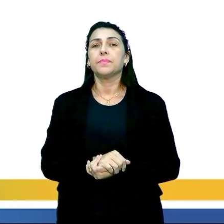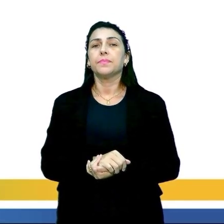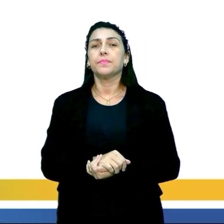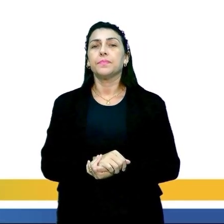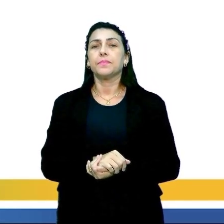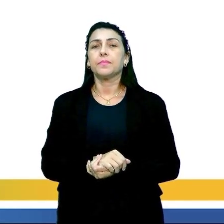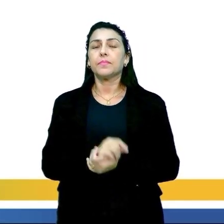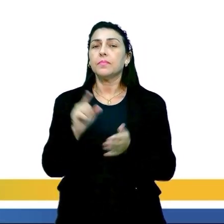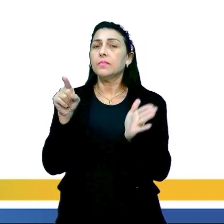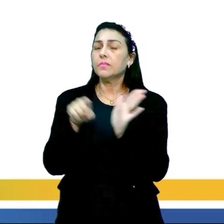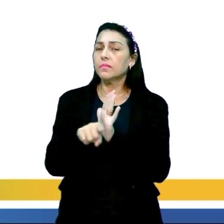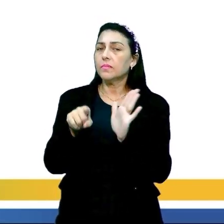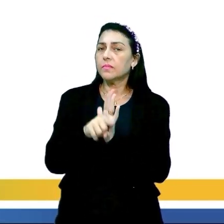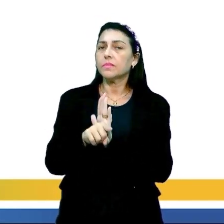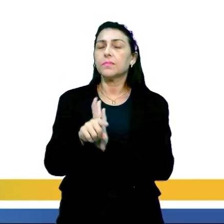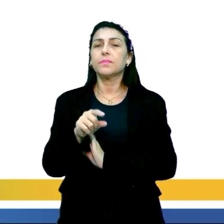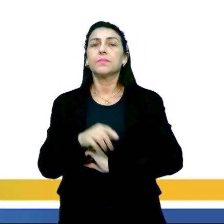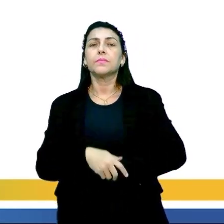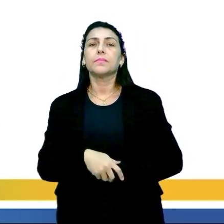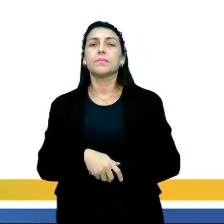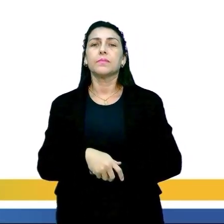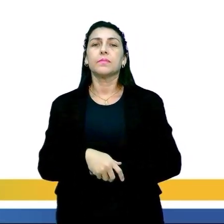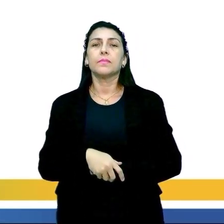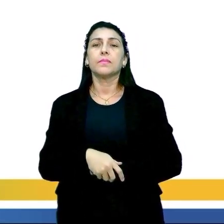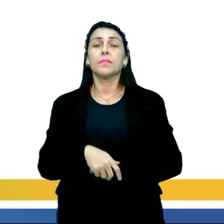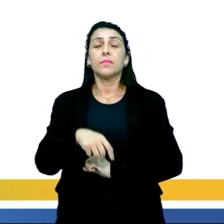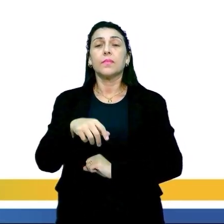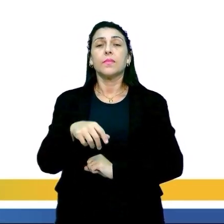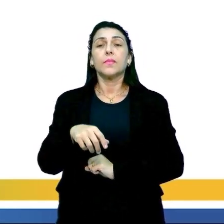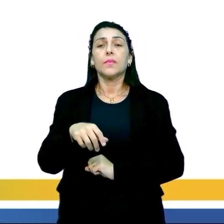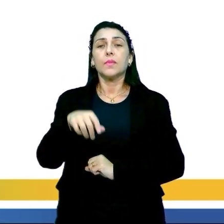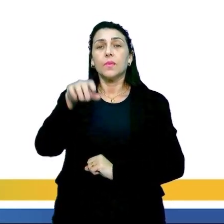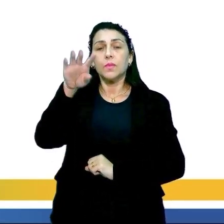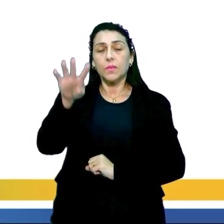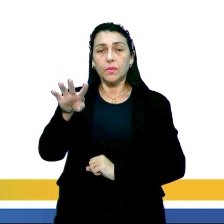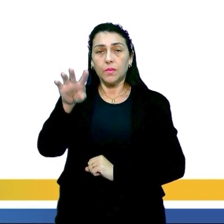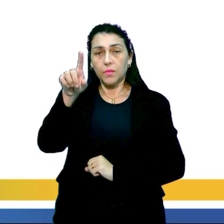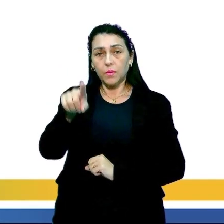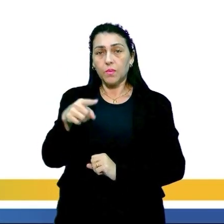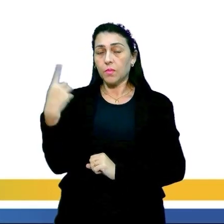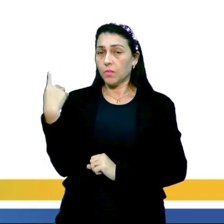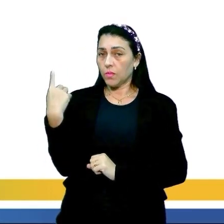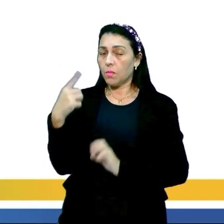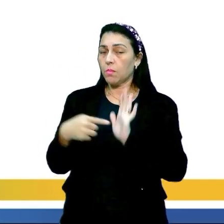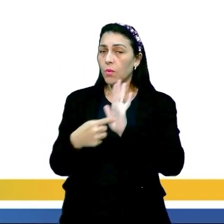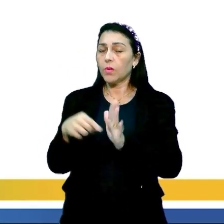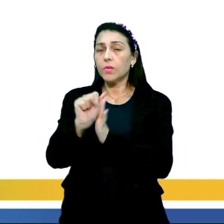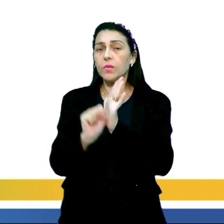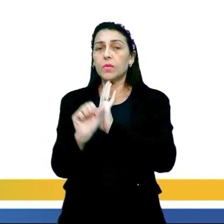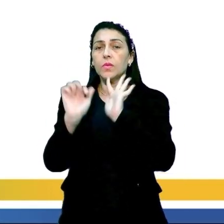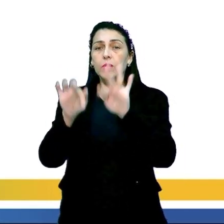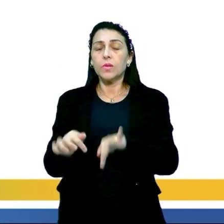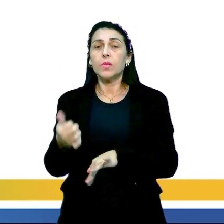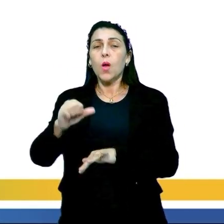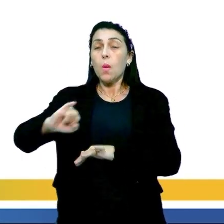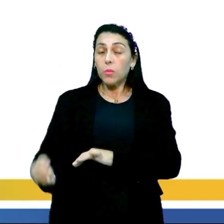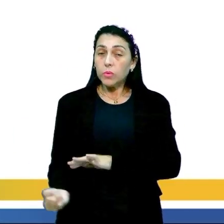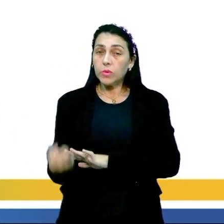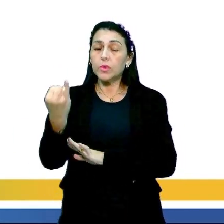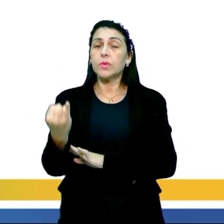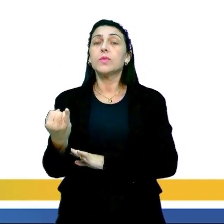questão, o enunciado da questão, ele diz o seguinte: o cartaz do final do século XIX faz propaganda de